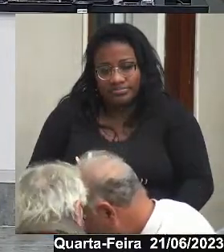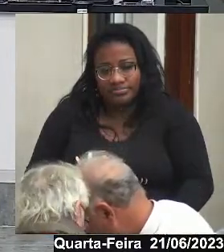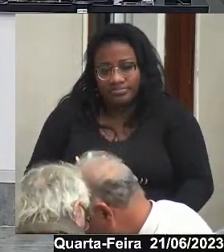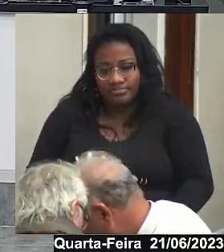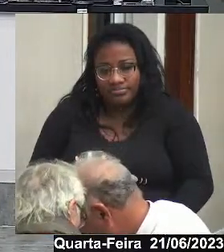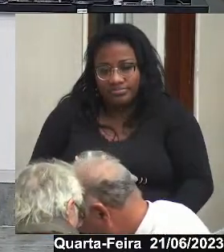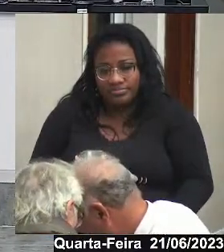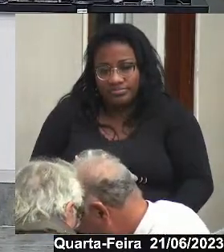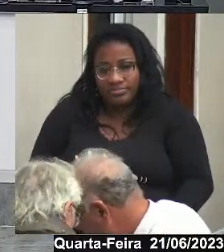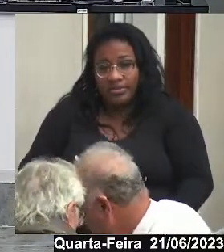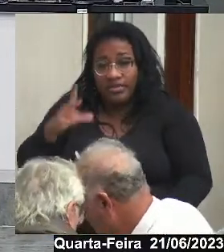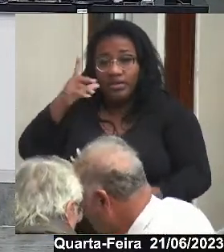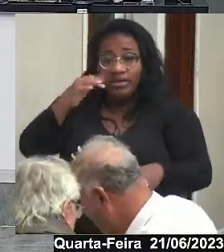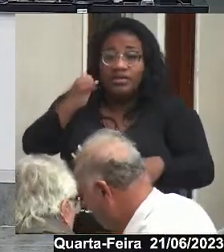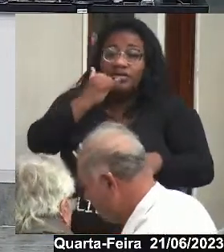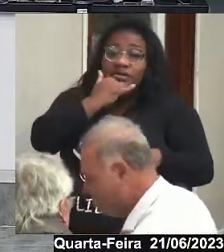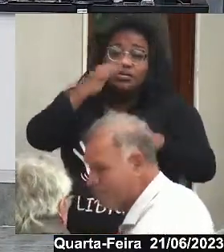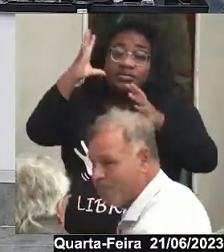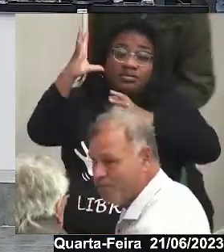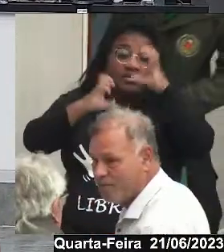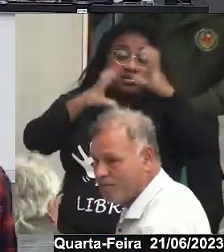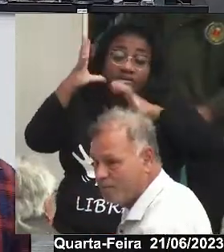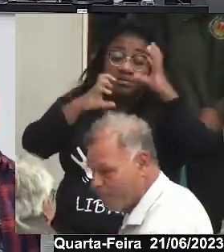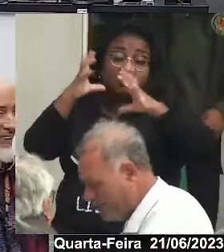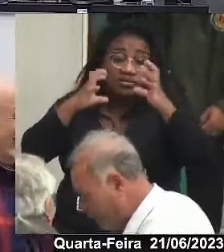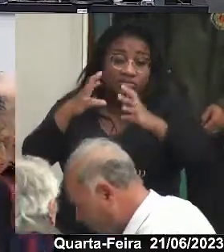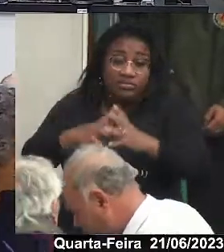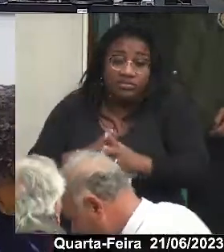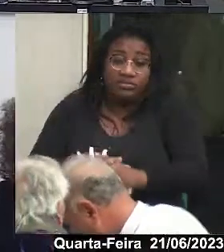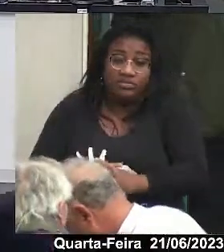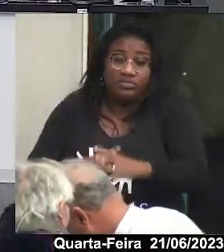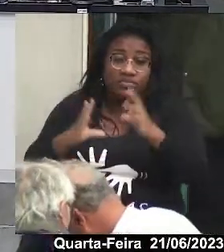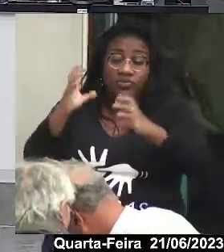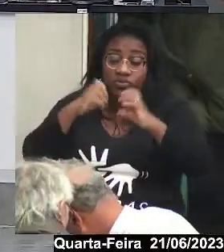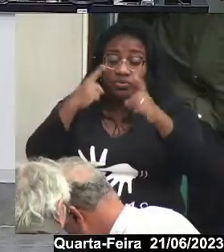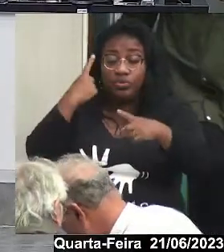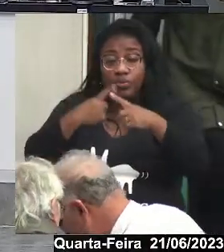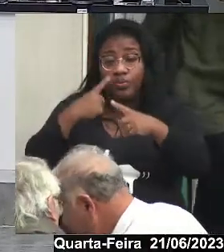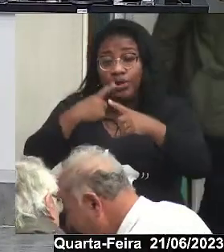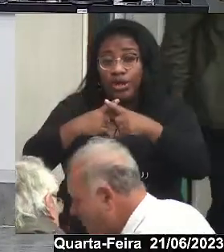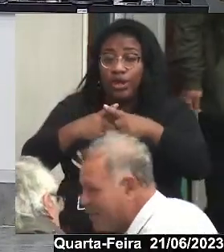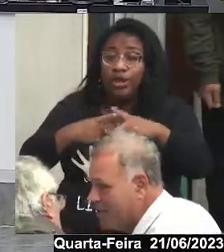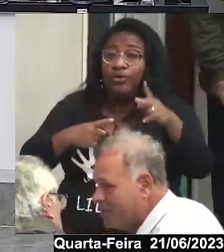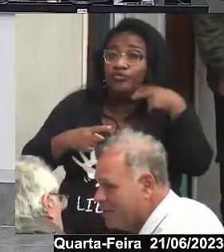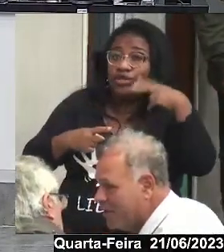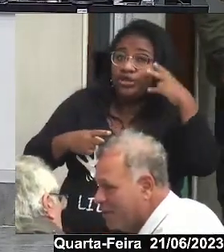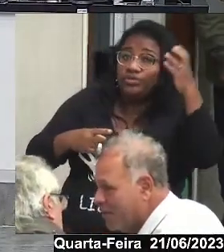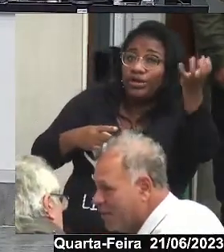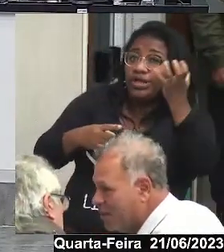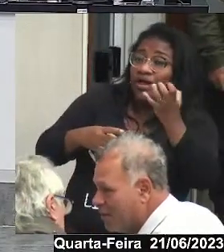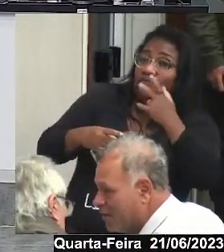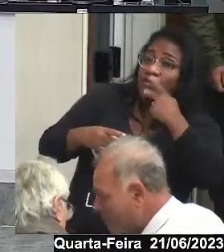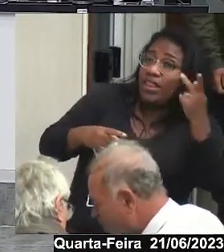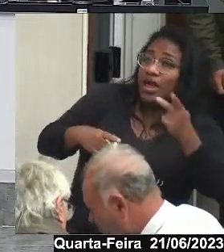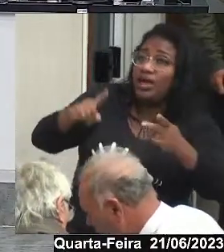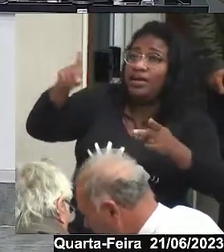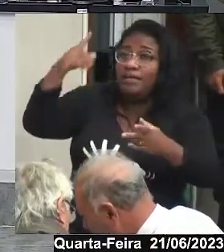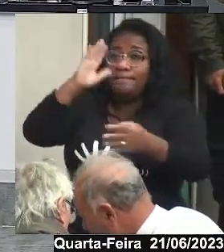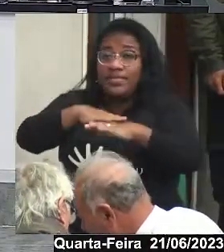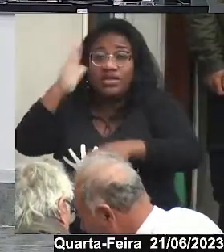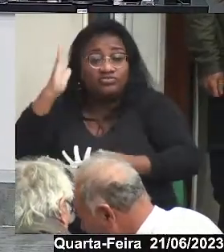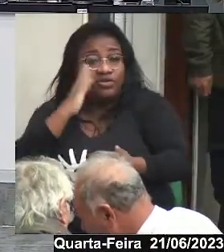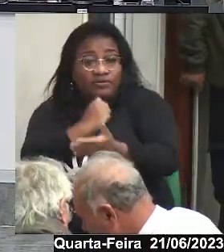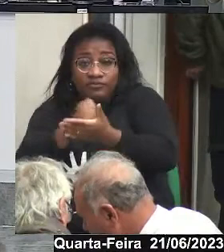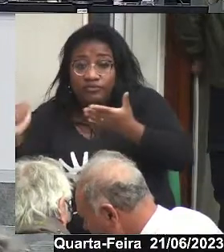que respeite, porque já mas foi votada. Mas eu estou te respeitando, presidente. Eu já não... foi votada. Não, presidente, mas eu tenho. Já foi votada. Peço ao